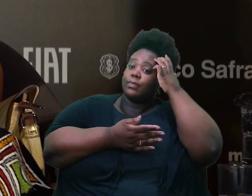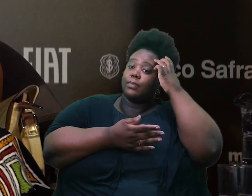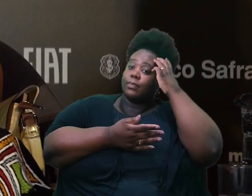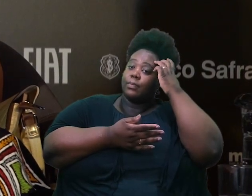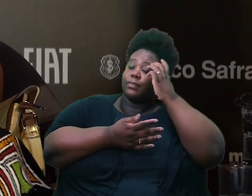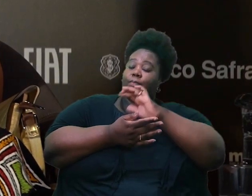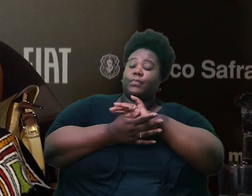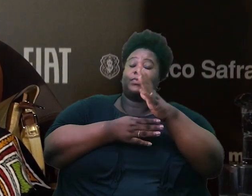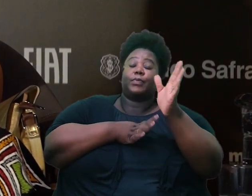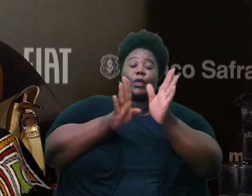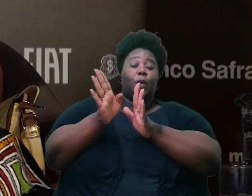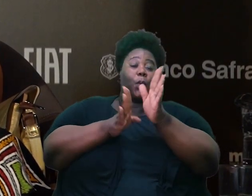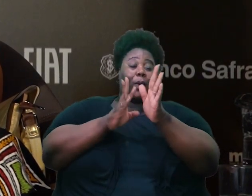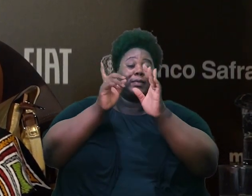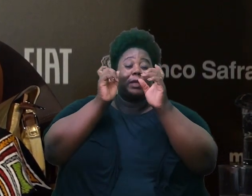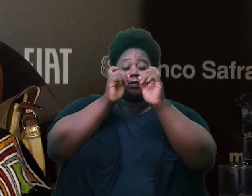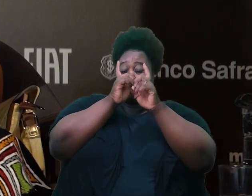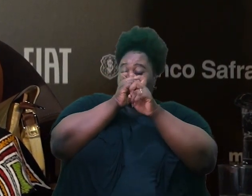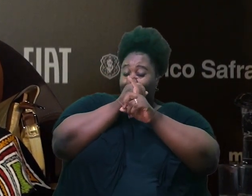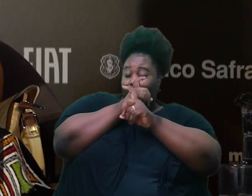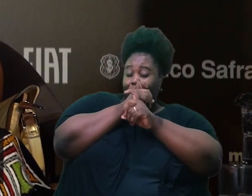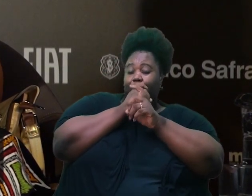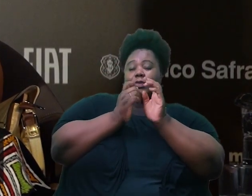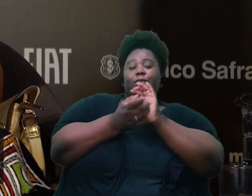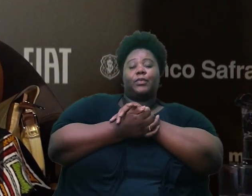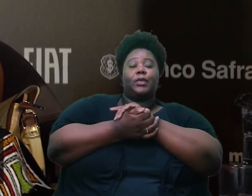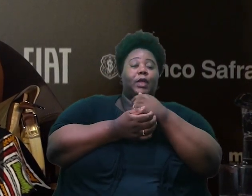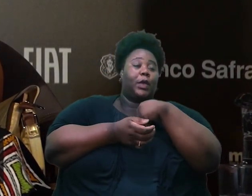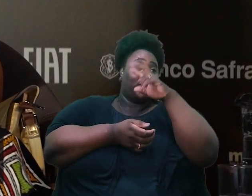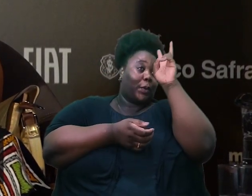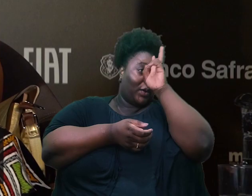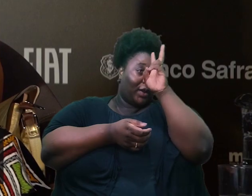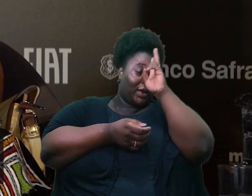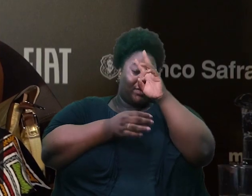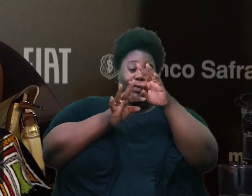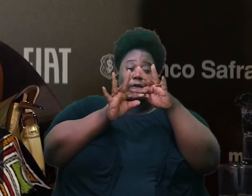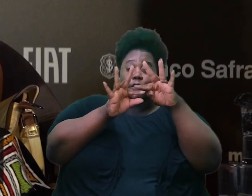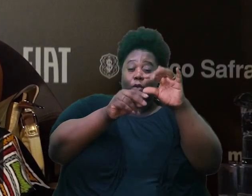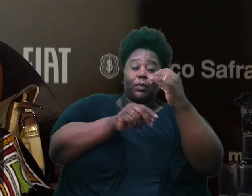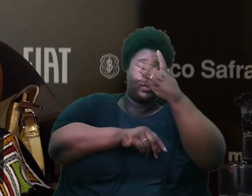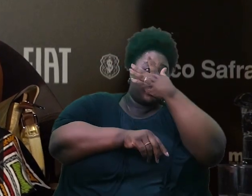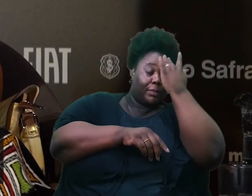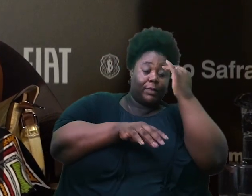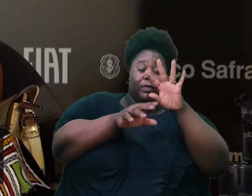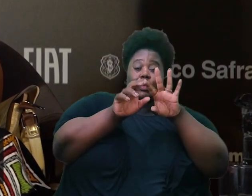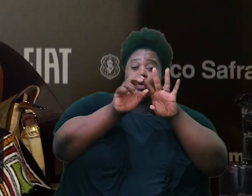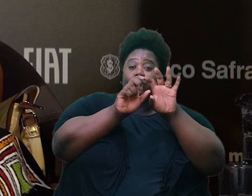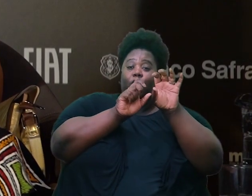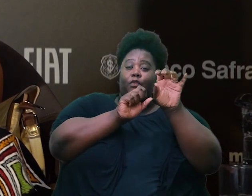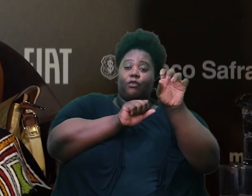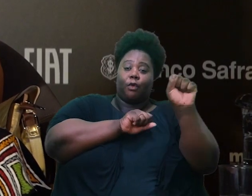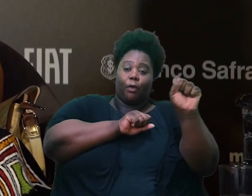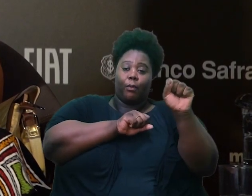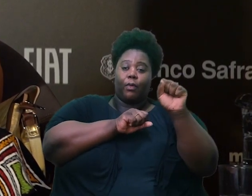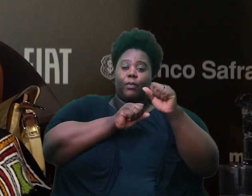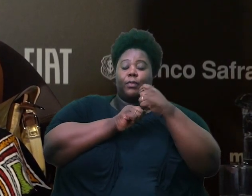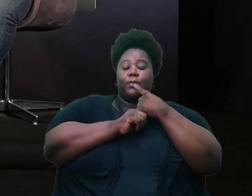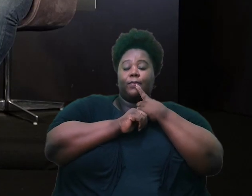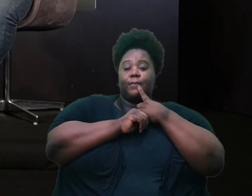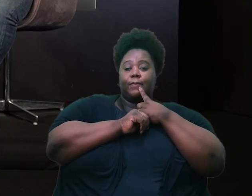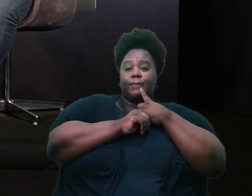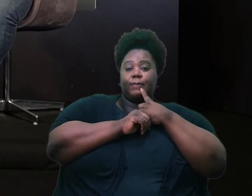E o acesso era muito difícil. Eu me lembro que todo mundo que se formou comigo lá